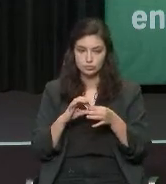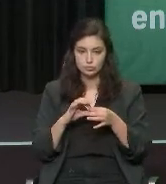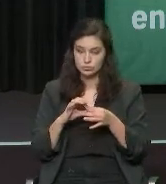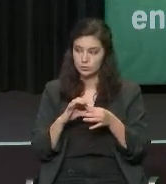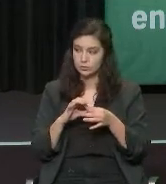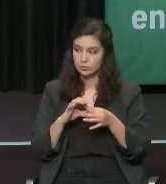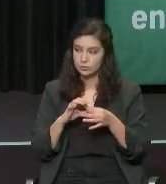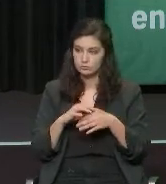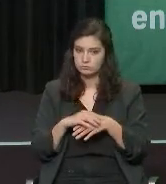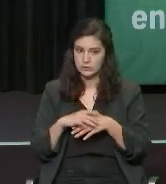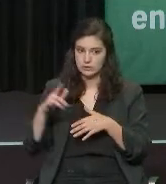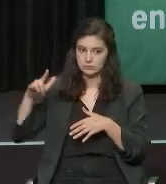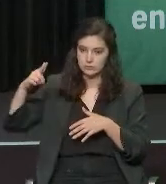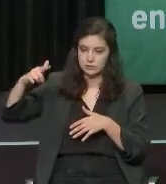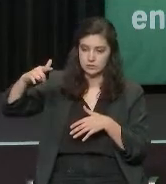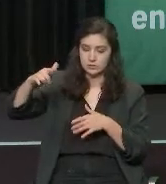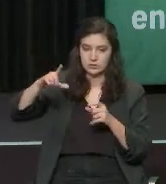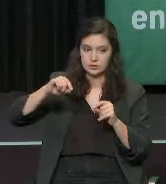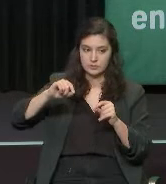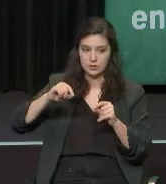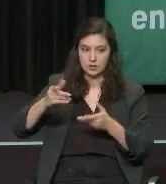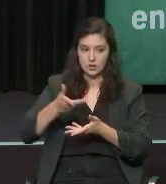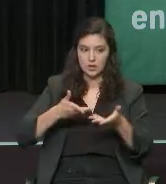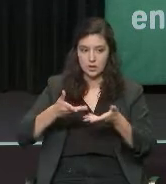Estes dados provêm